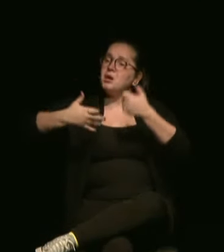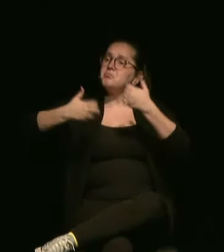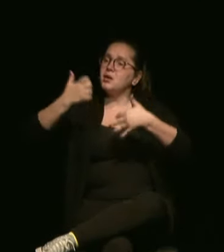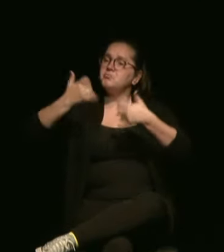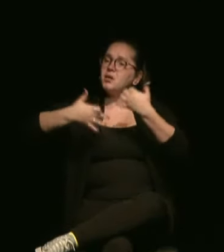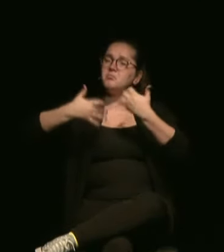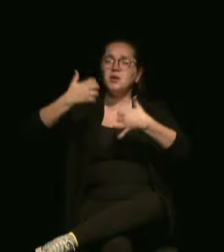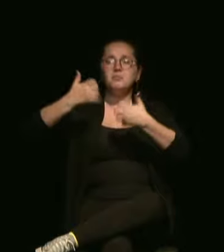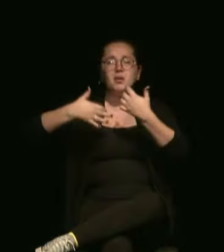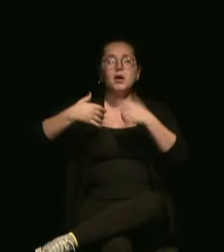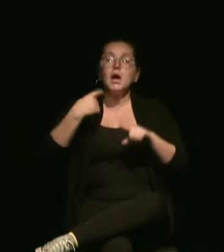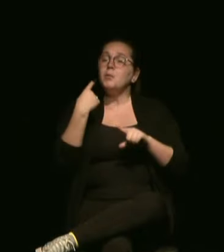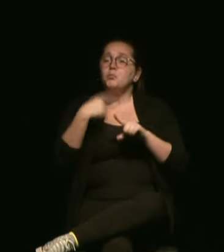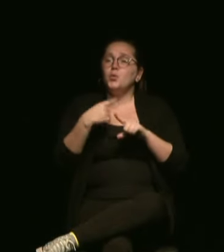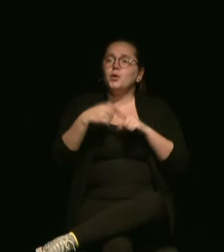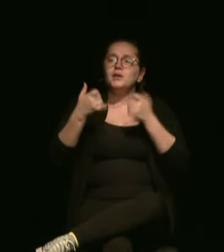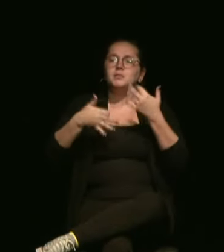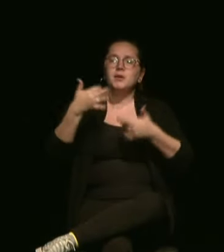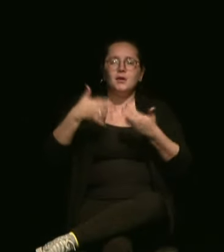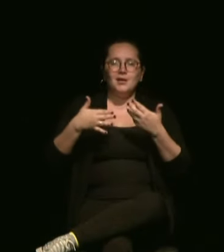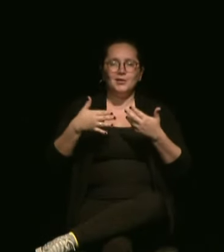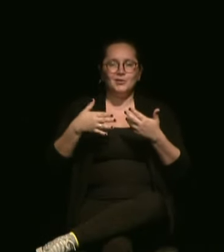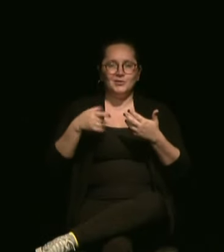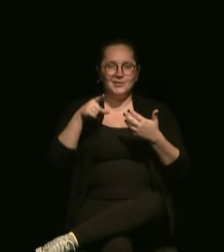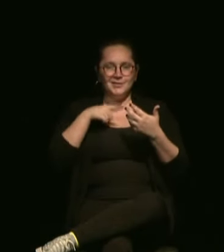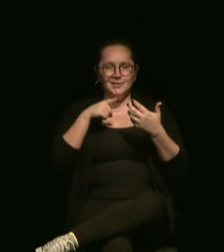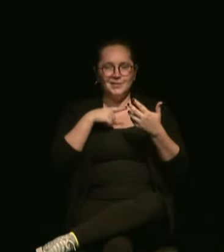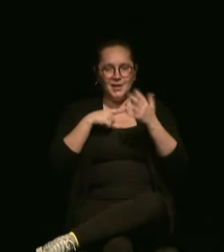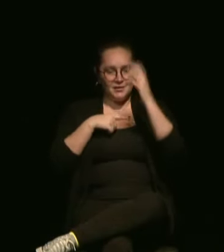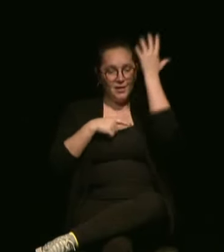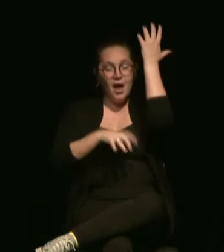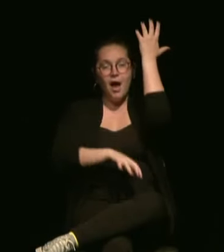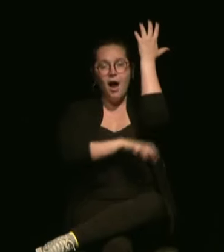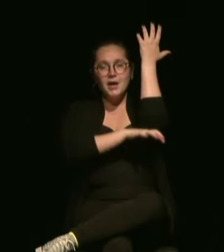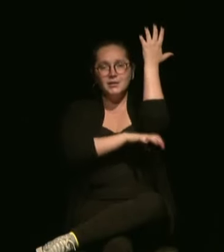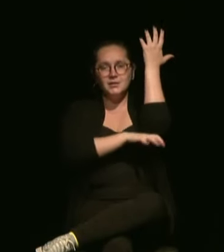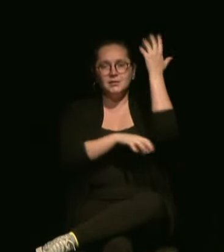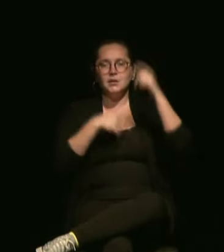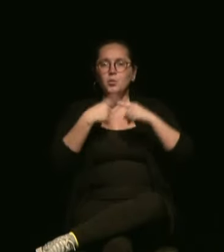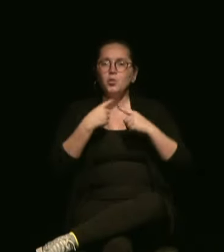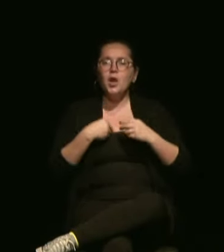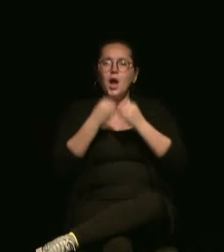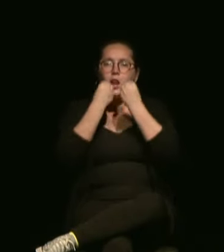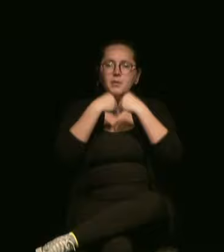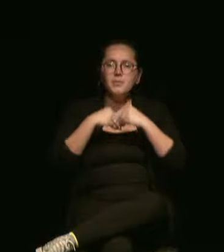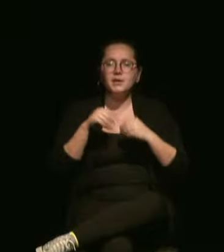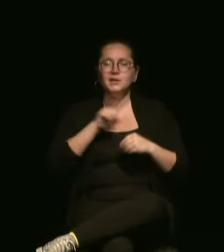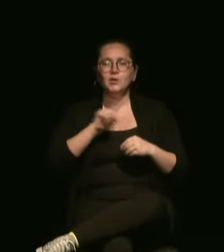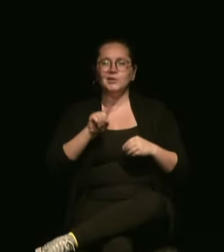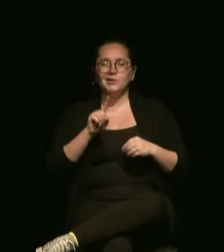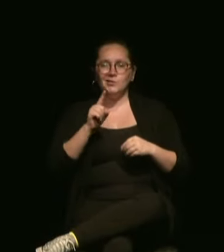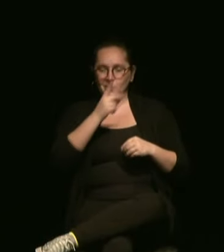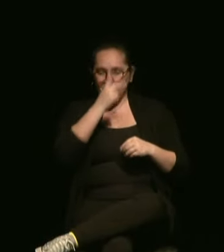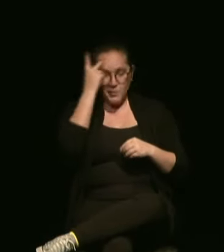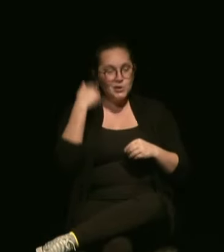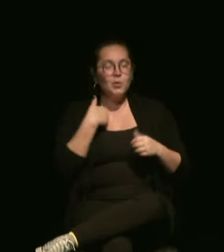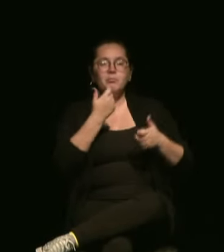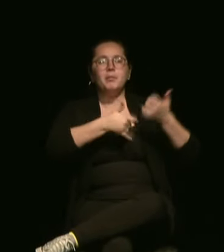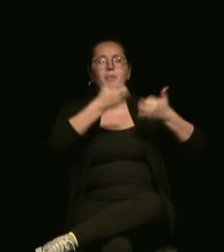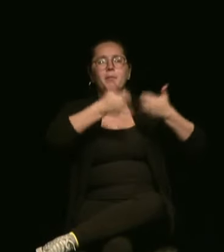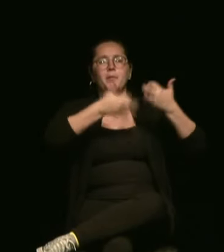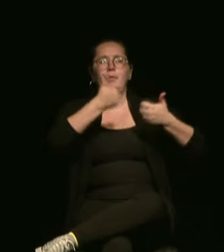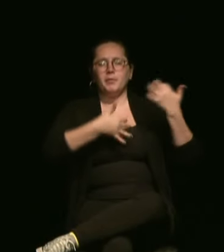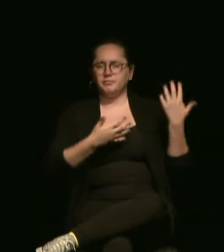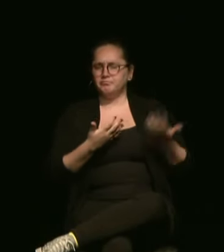essas raízes, enfim, alimentam ou não alimentam e por que as pessoas comem isso e não